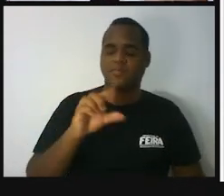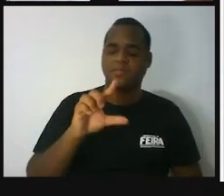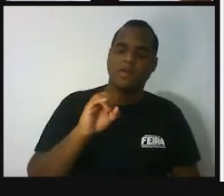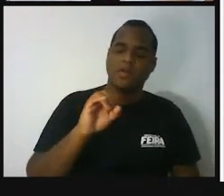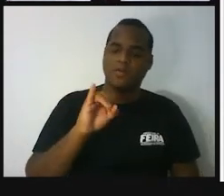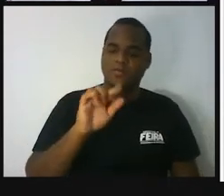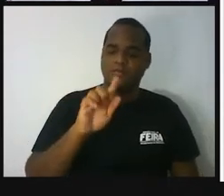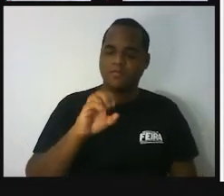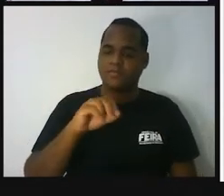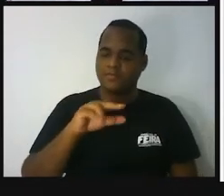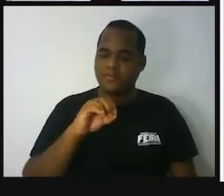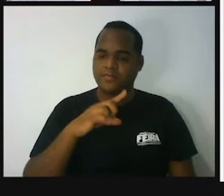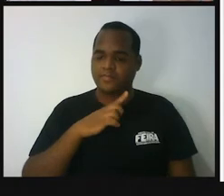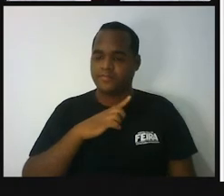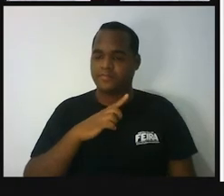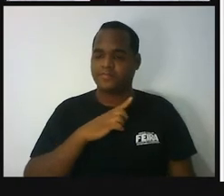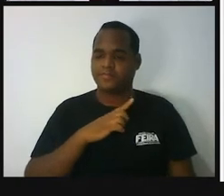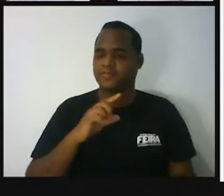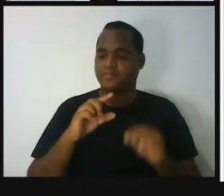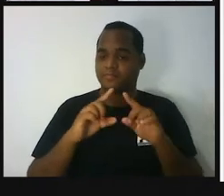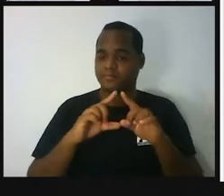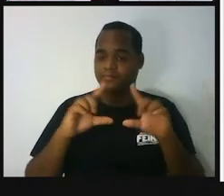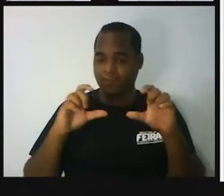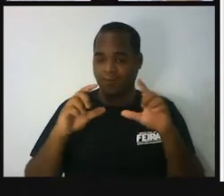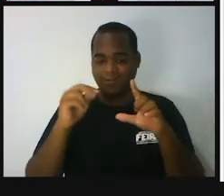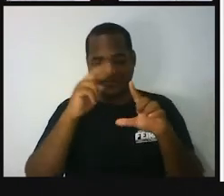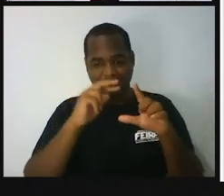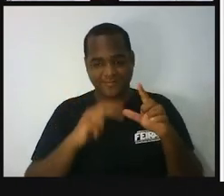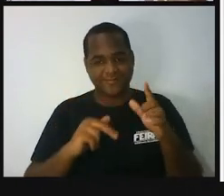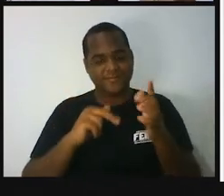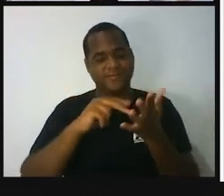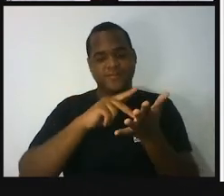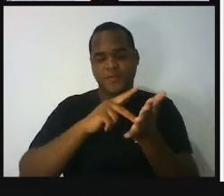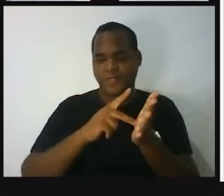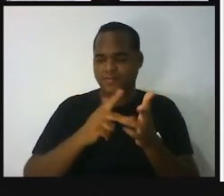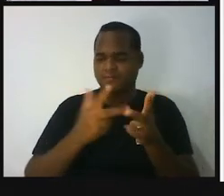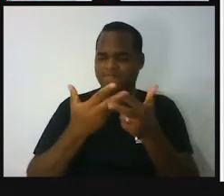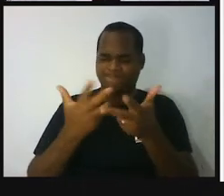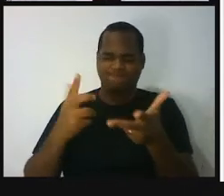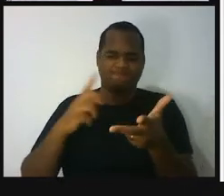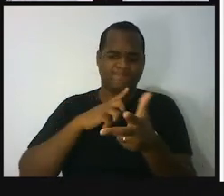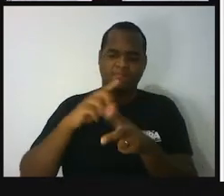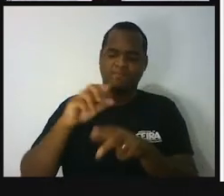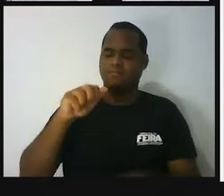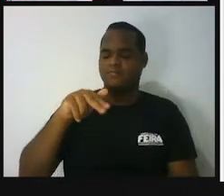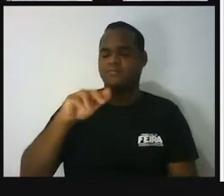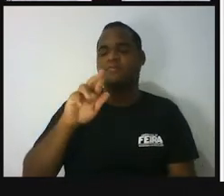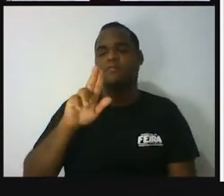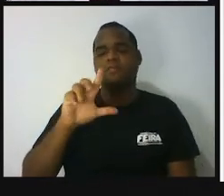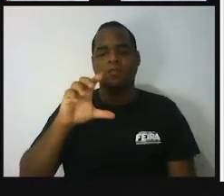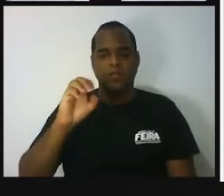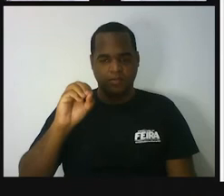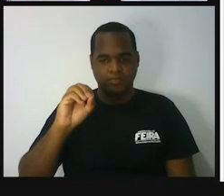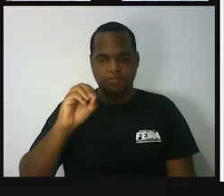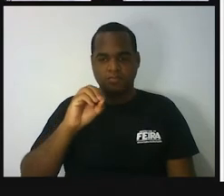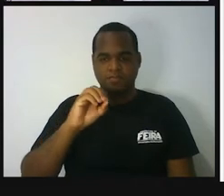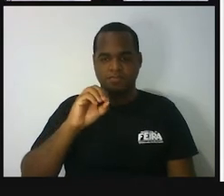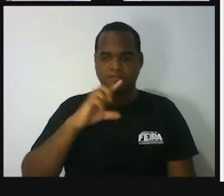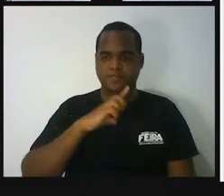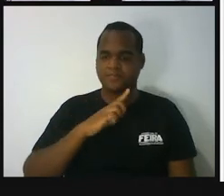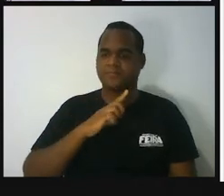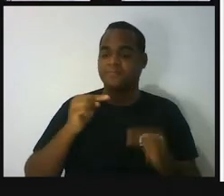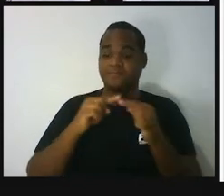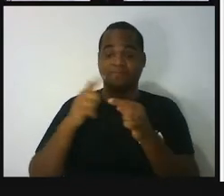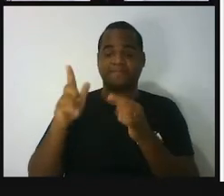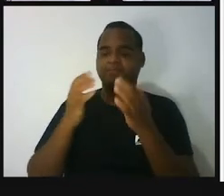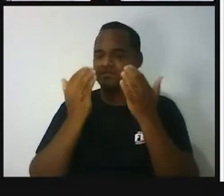figura geométrica, né? Que tem vários ângulos. Então, nessa figura aqui que está representando o formato